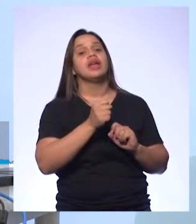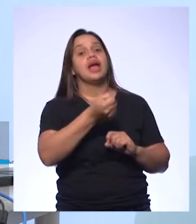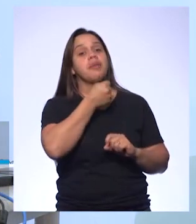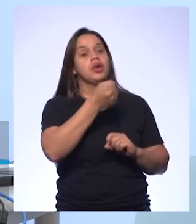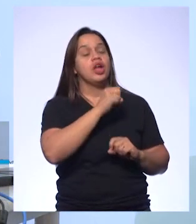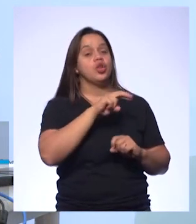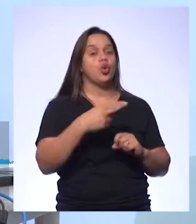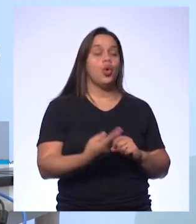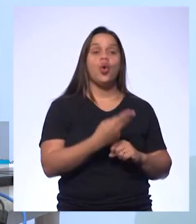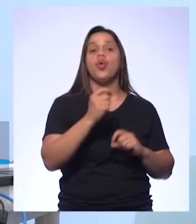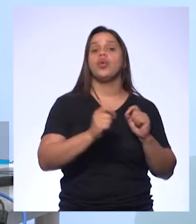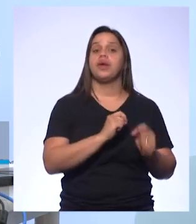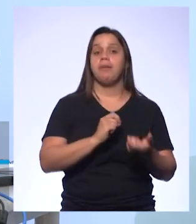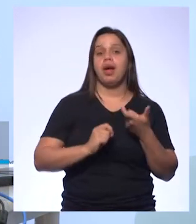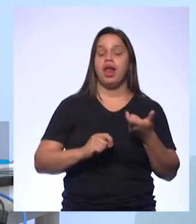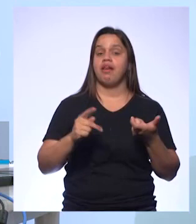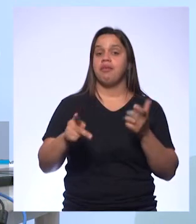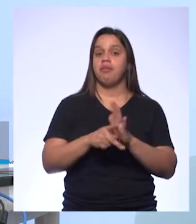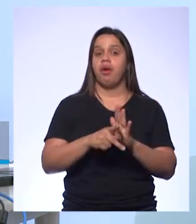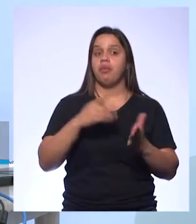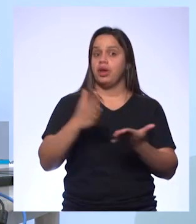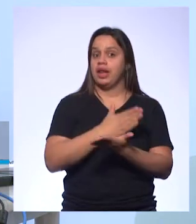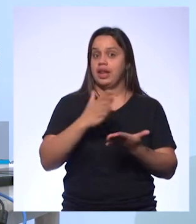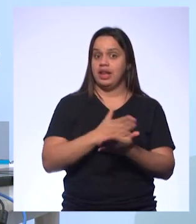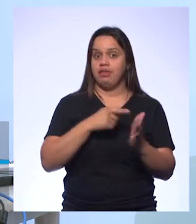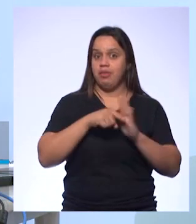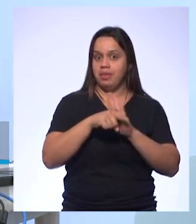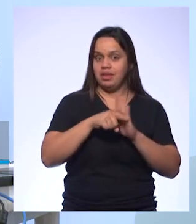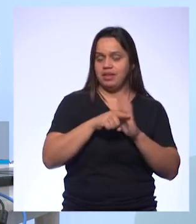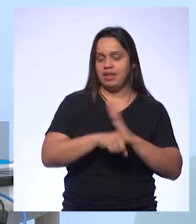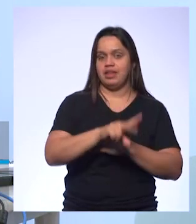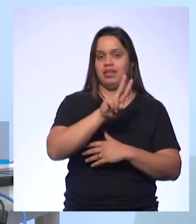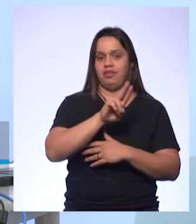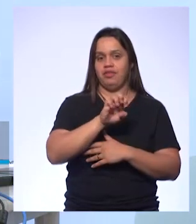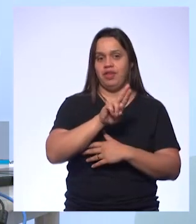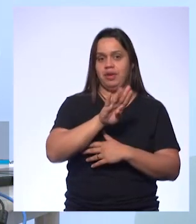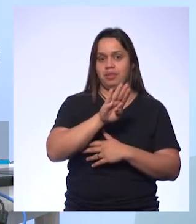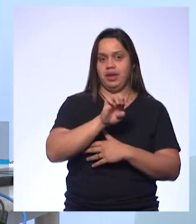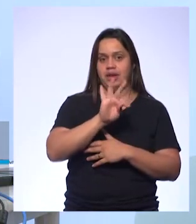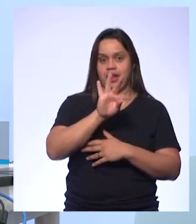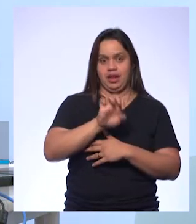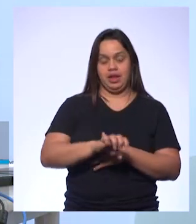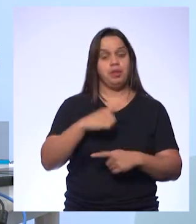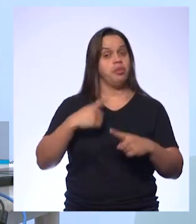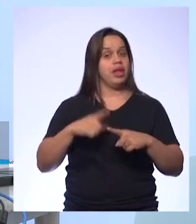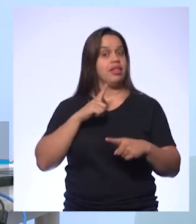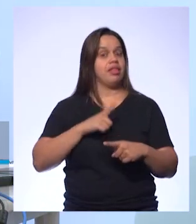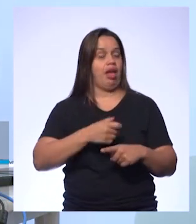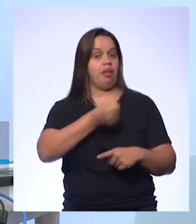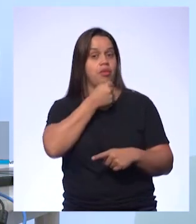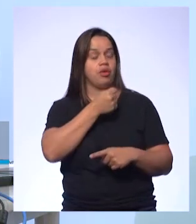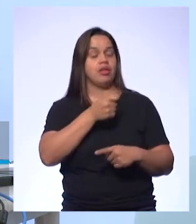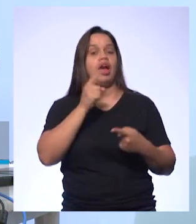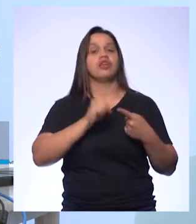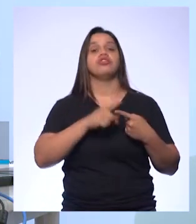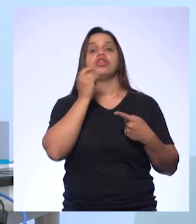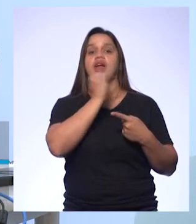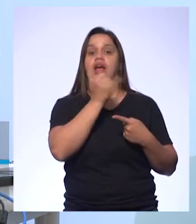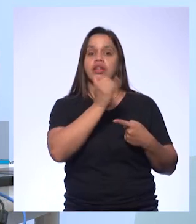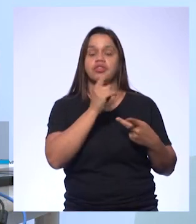de enciclopédia. Porque, querendo ou não, a reportagem, algumas, lembrando que podemos ter reportagem narrativa,